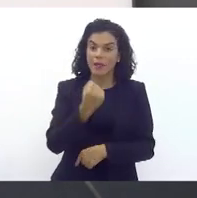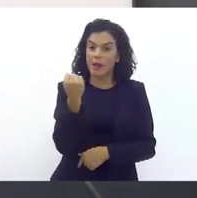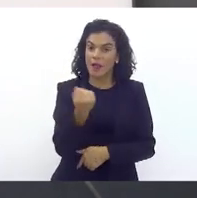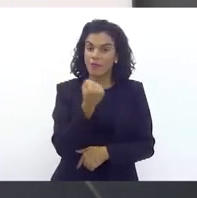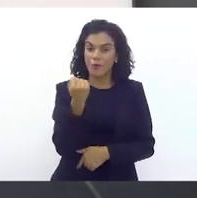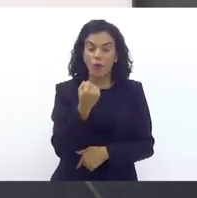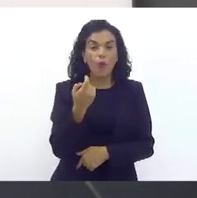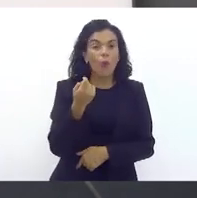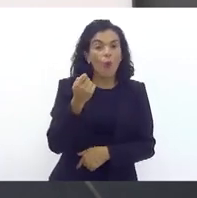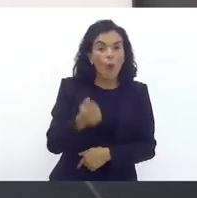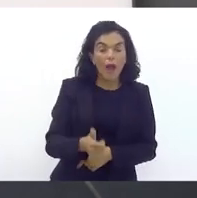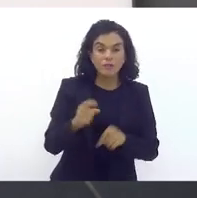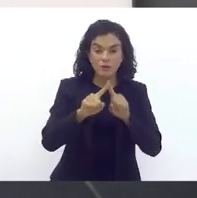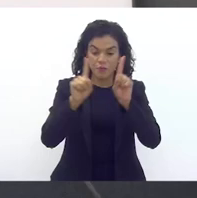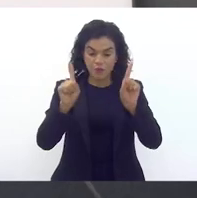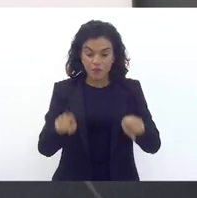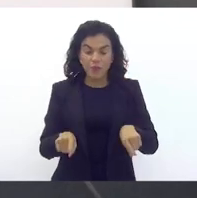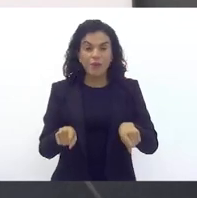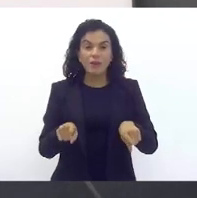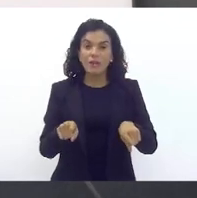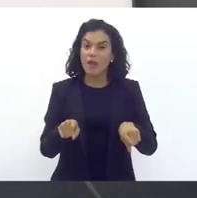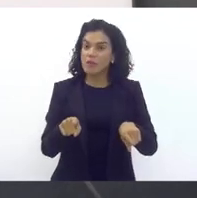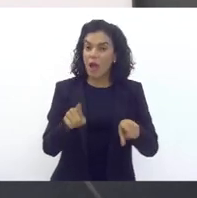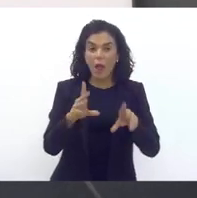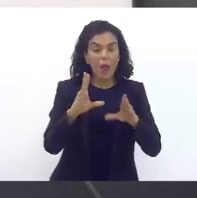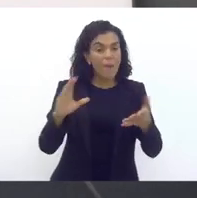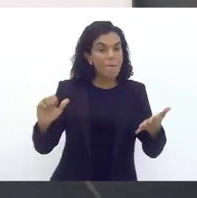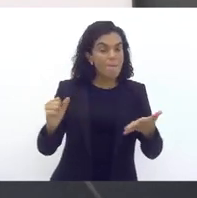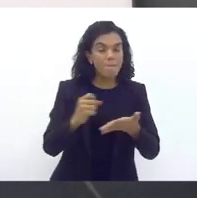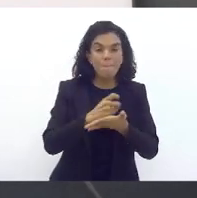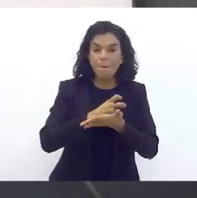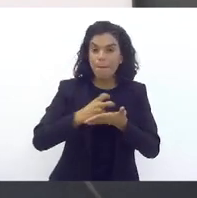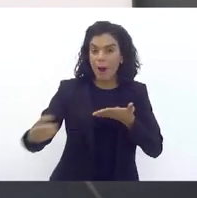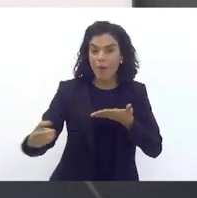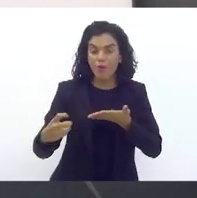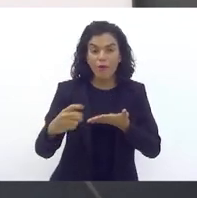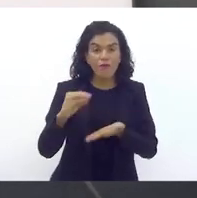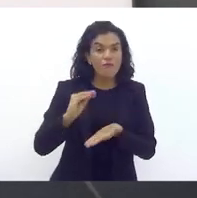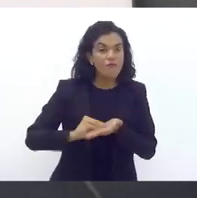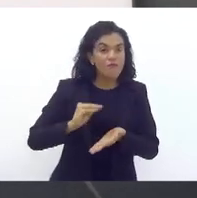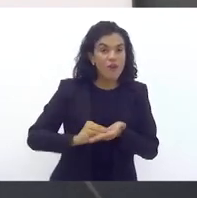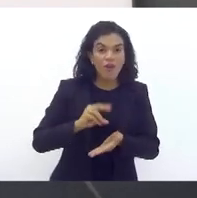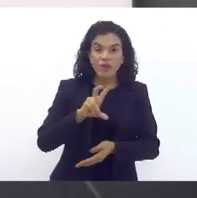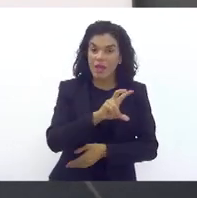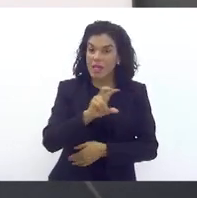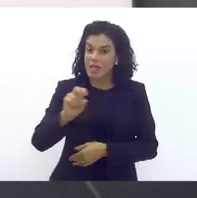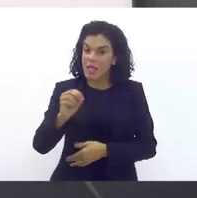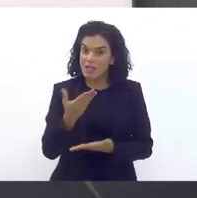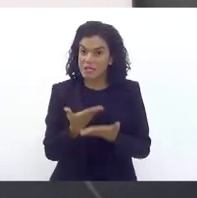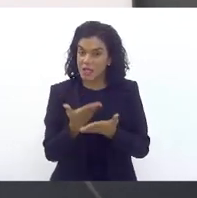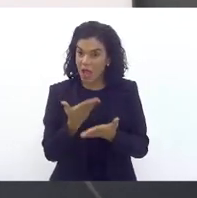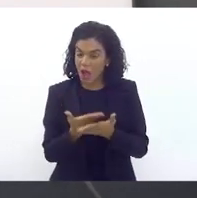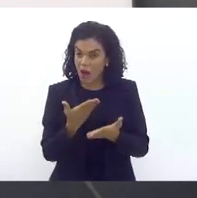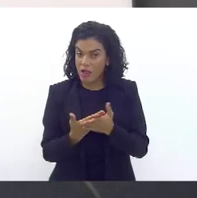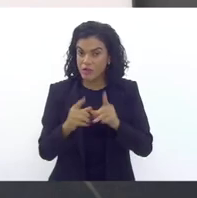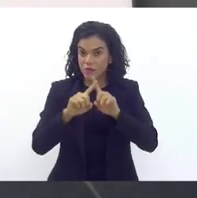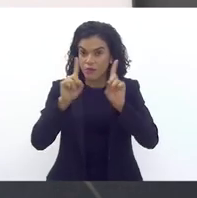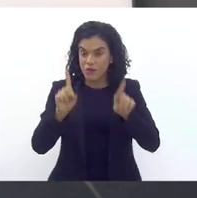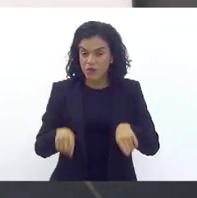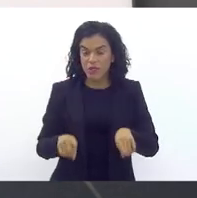Praticamente o quadro permanente do Iaserge está ameaçado de extinção, porque ainda só faltam 500 almas por lá de servidores estatutários.